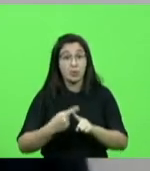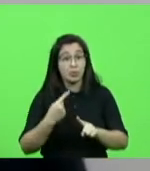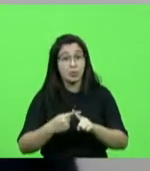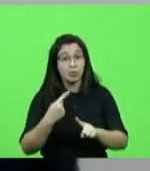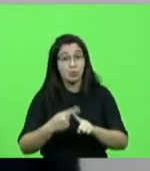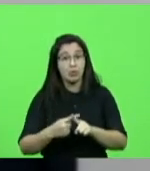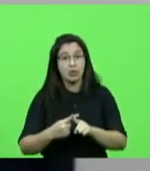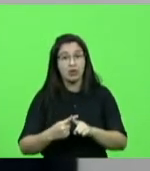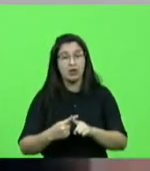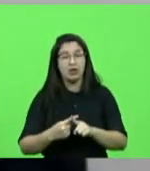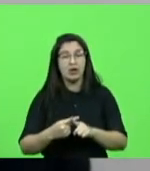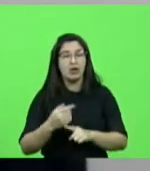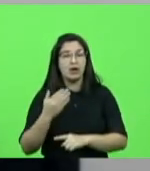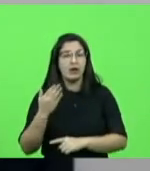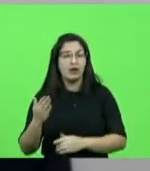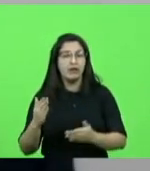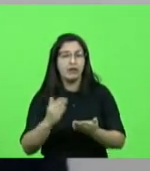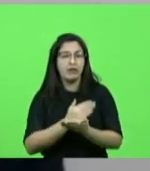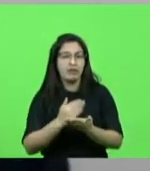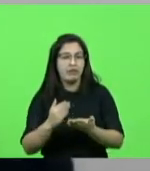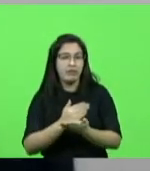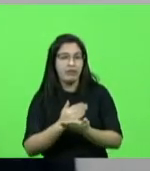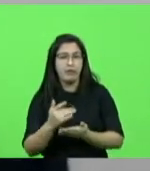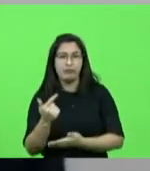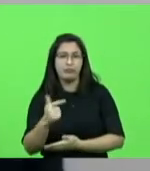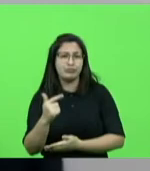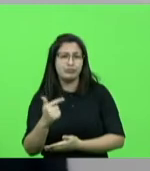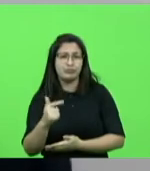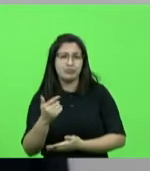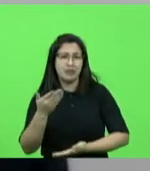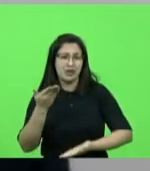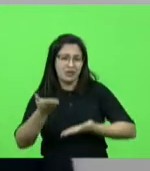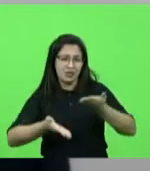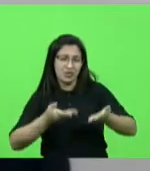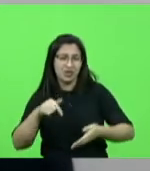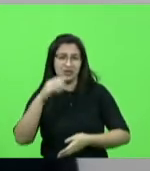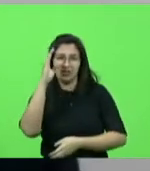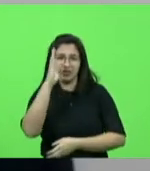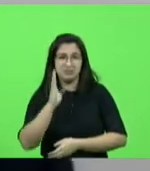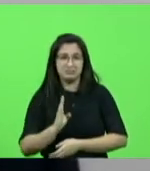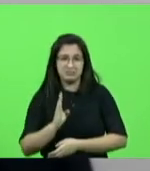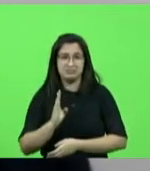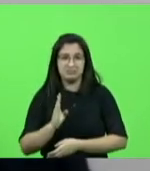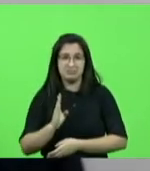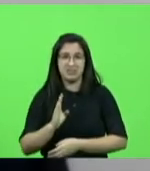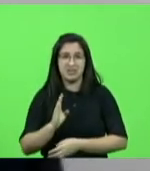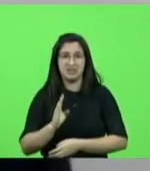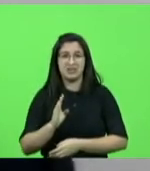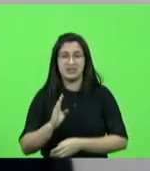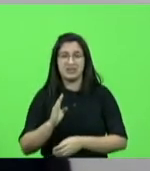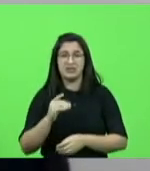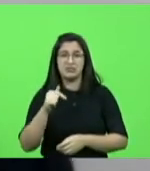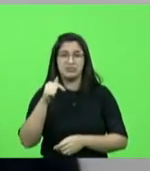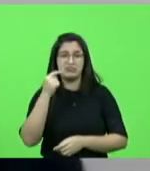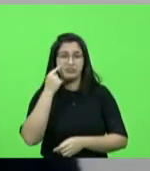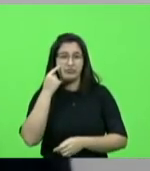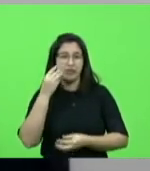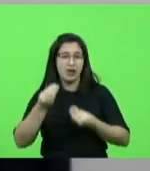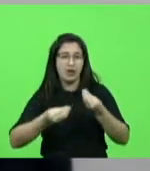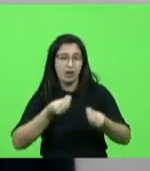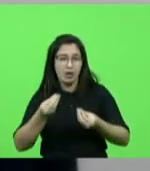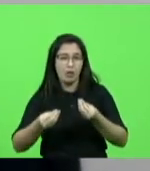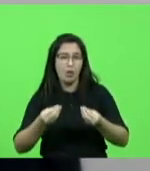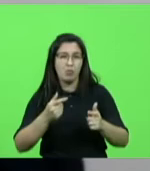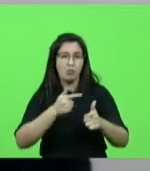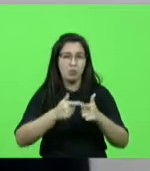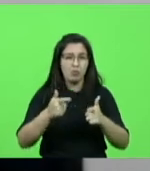da forma, infelizmente, que o Brasil enfrentou essa pandemia, enfrenta essa pandemia com problemas,